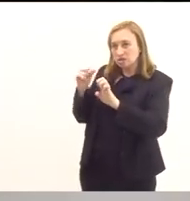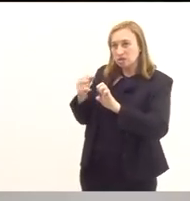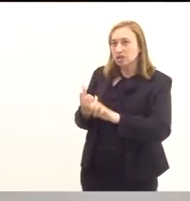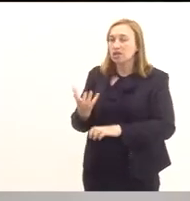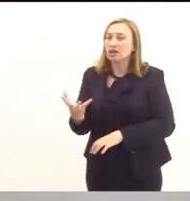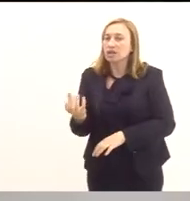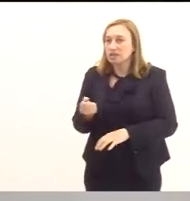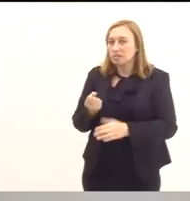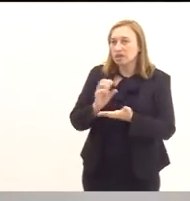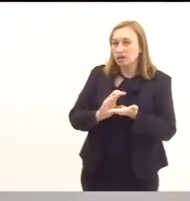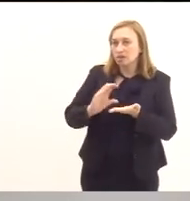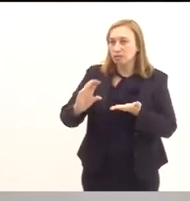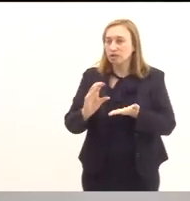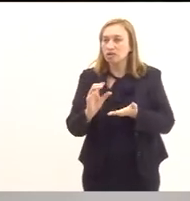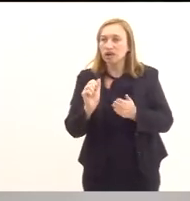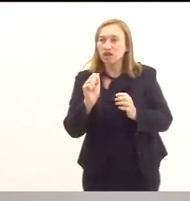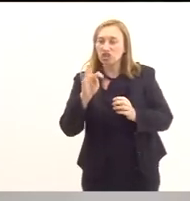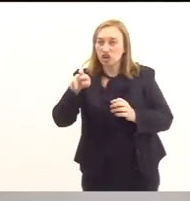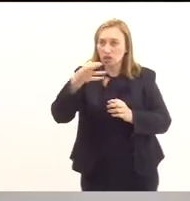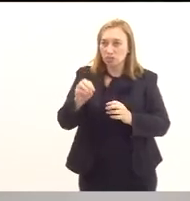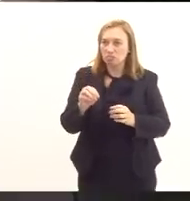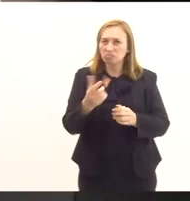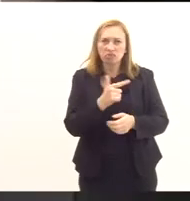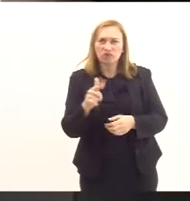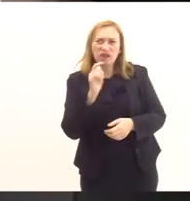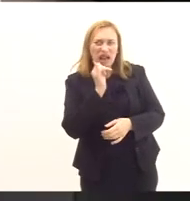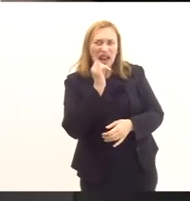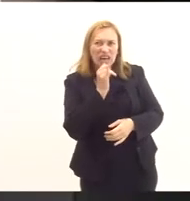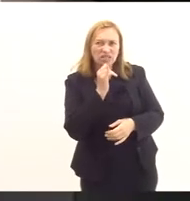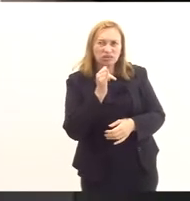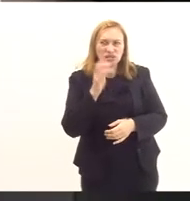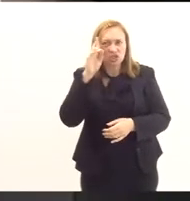receberam o crédito de Rio nenhum